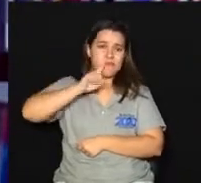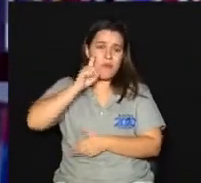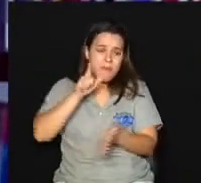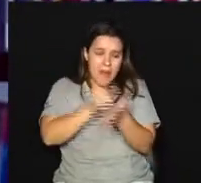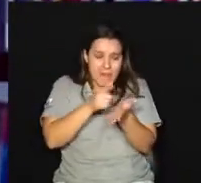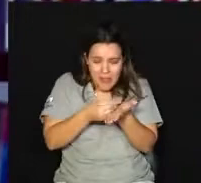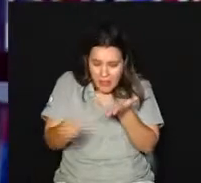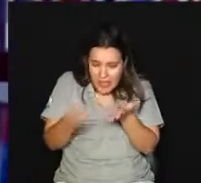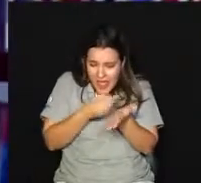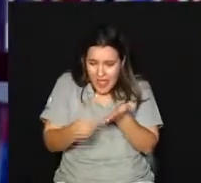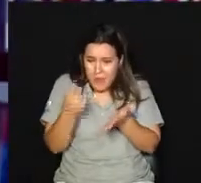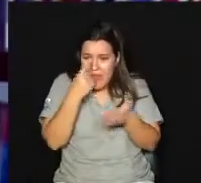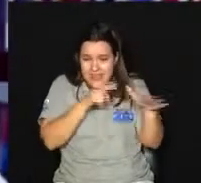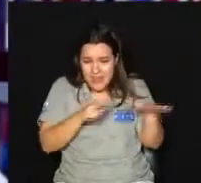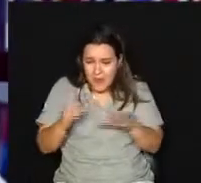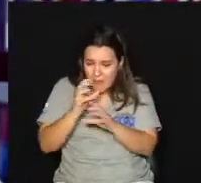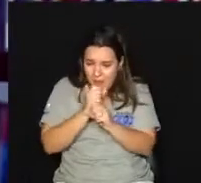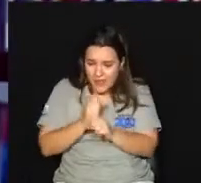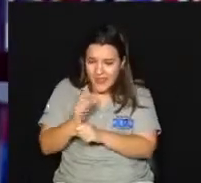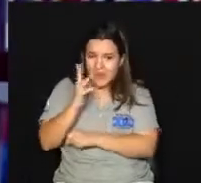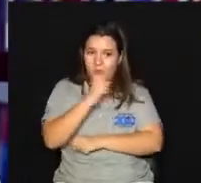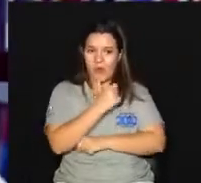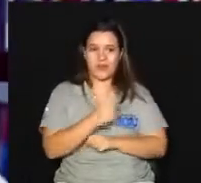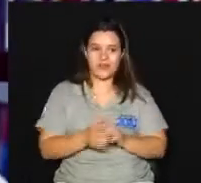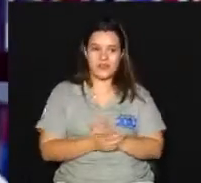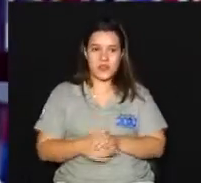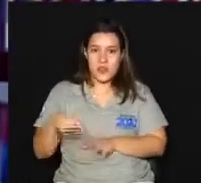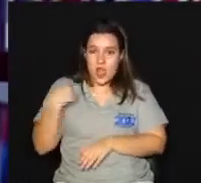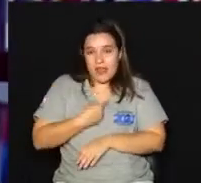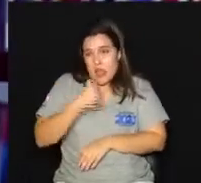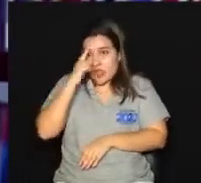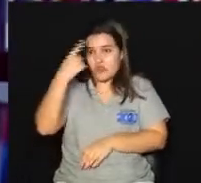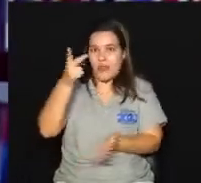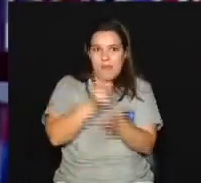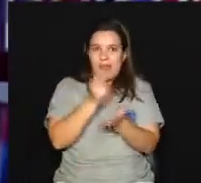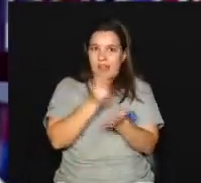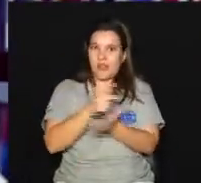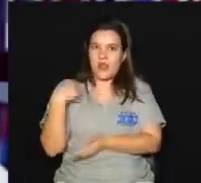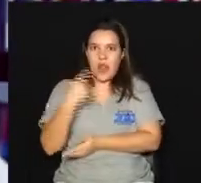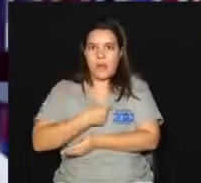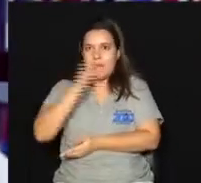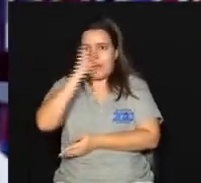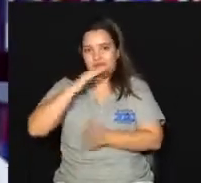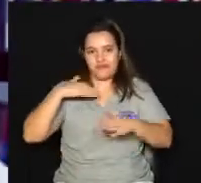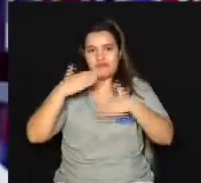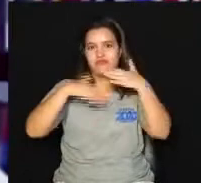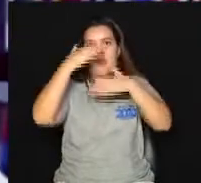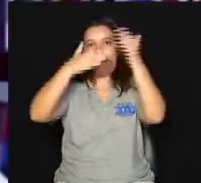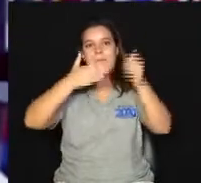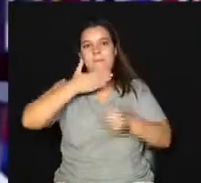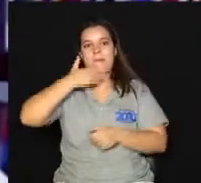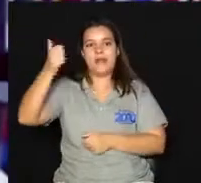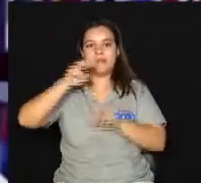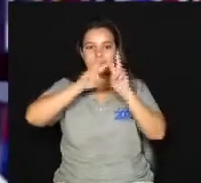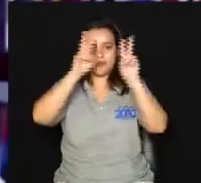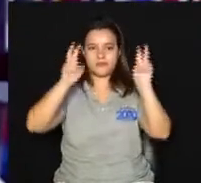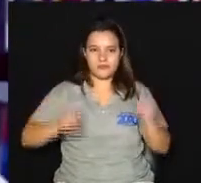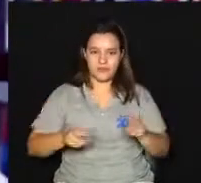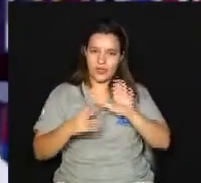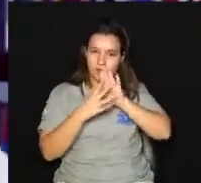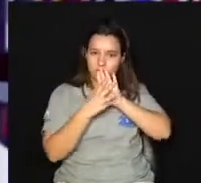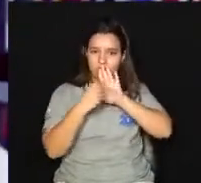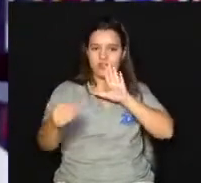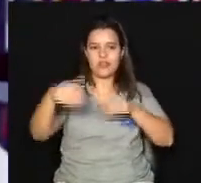Quer dizer, nós estamos assim muito, mas muito adiantados em relação a eles nesse quesito, inclusive no